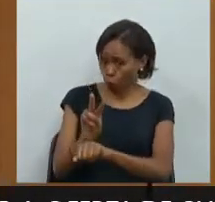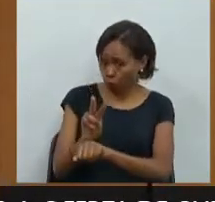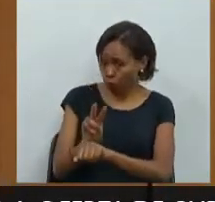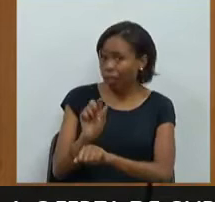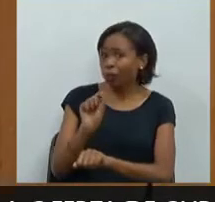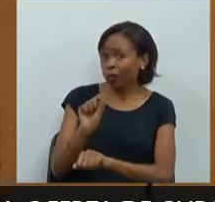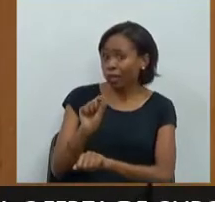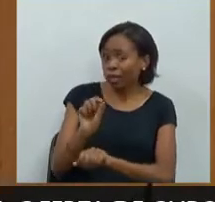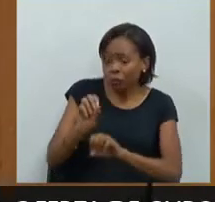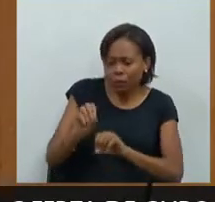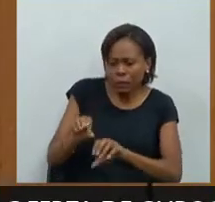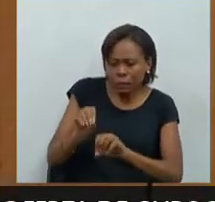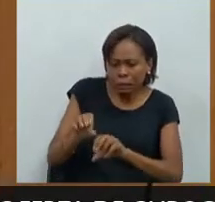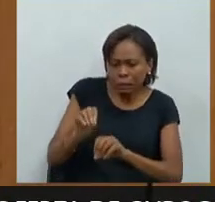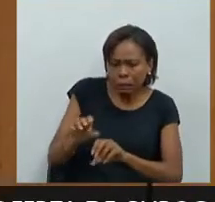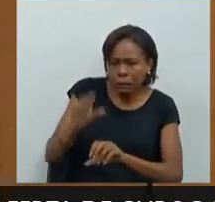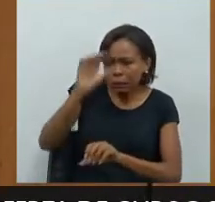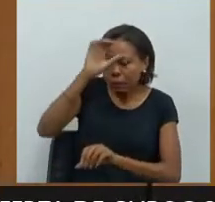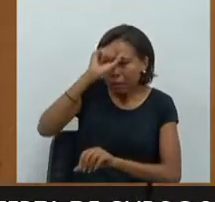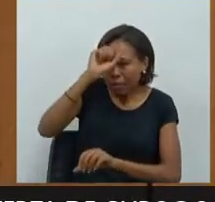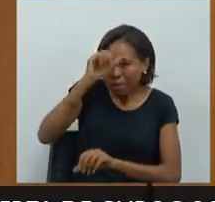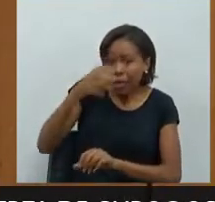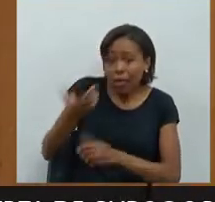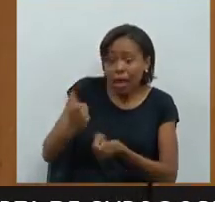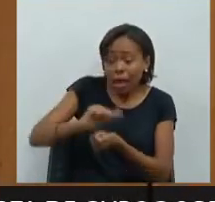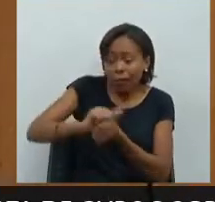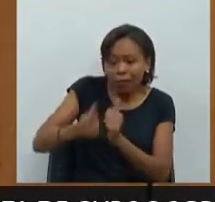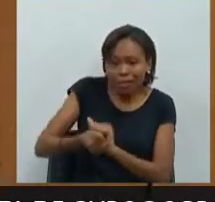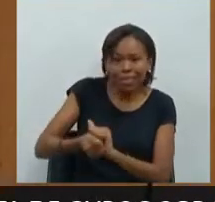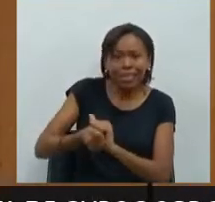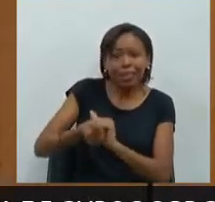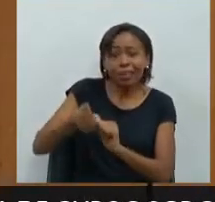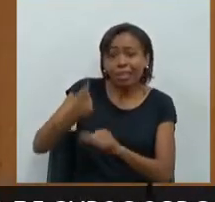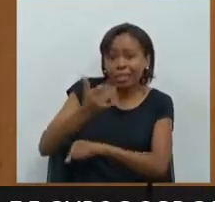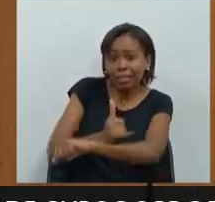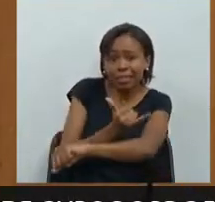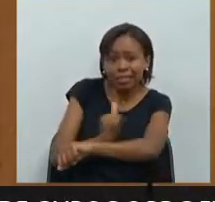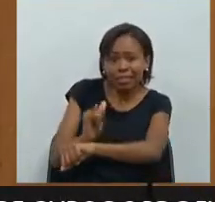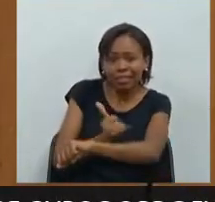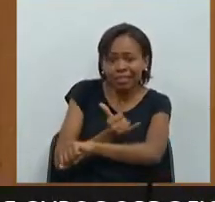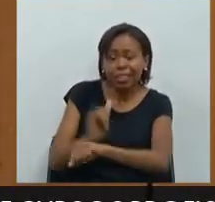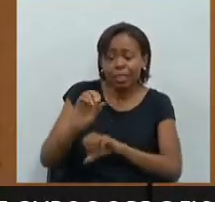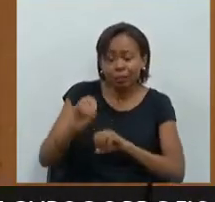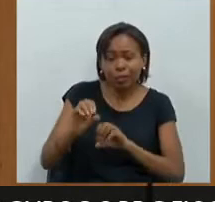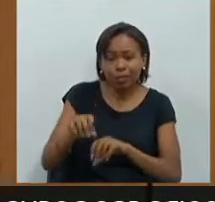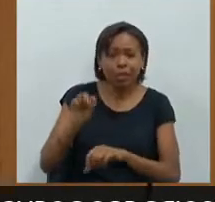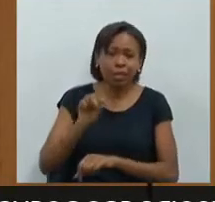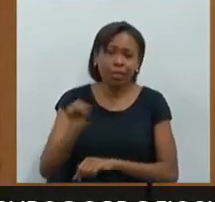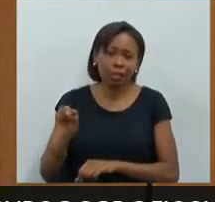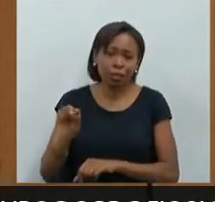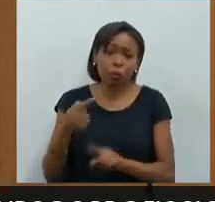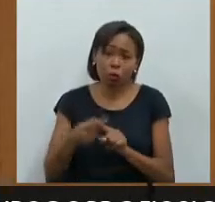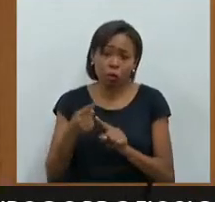de aprender, que cada um, ele aprende de uma forma diferente. Ele não é